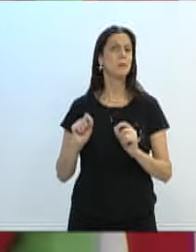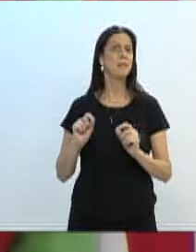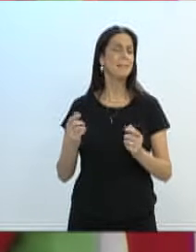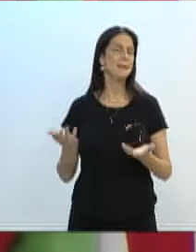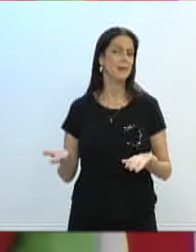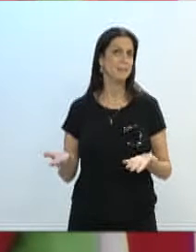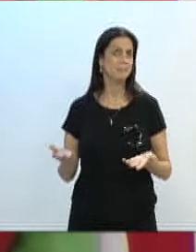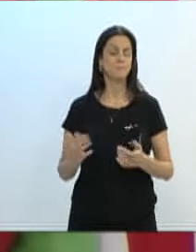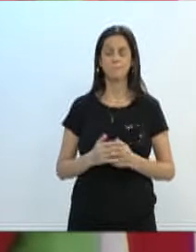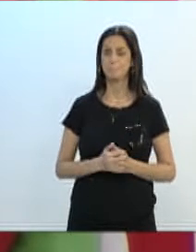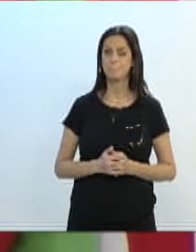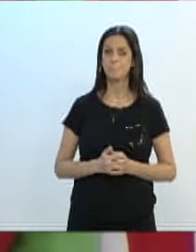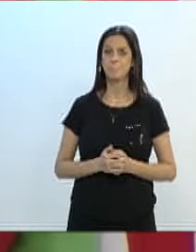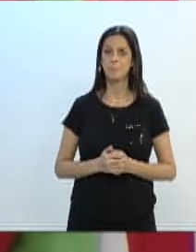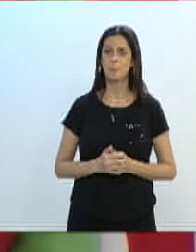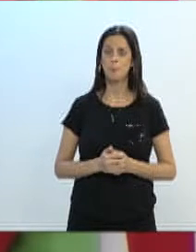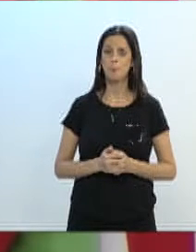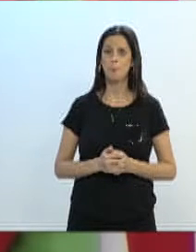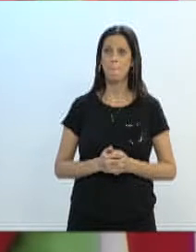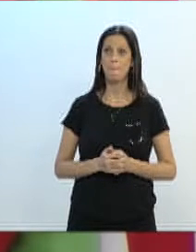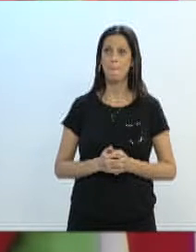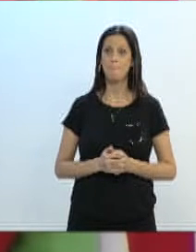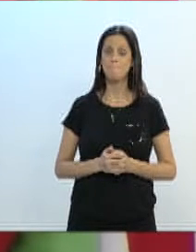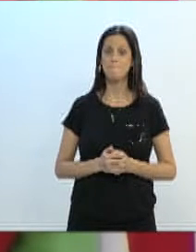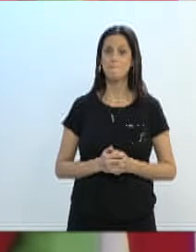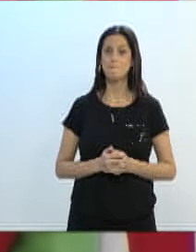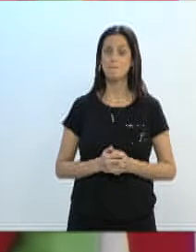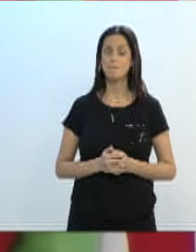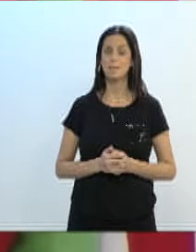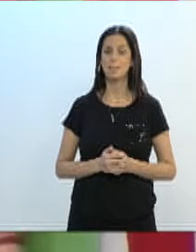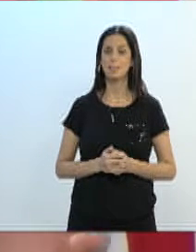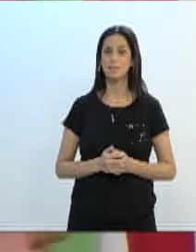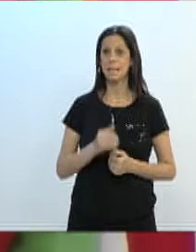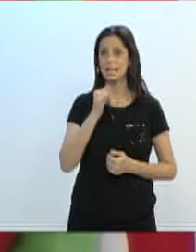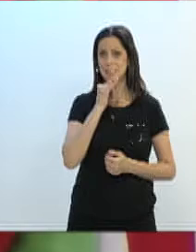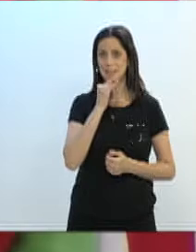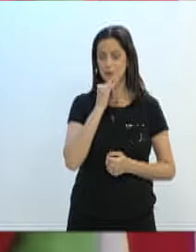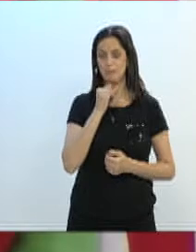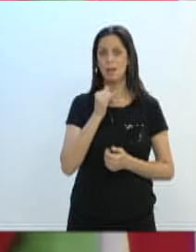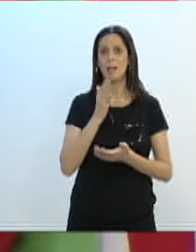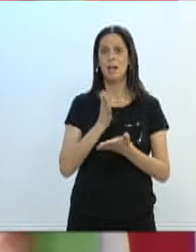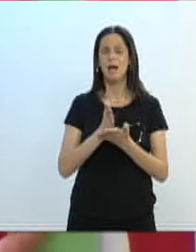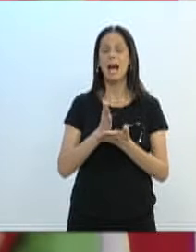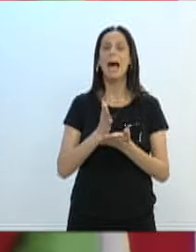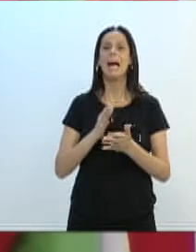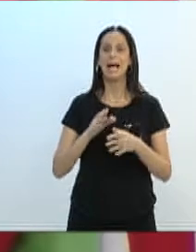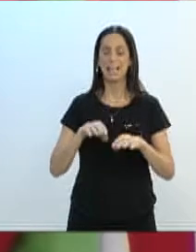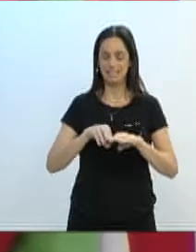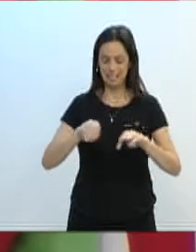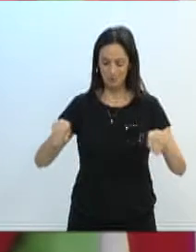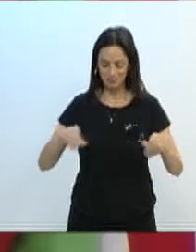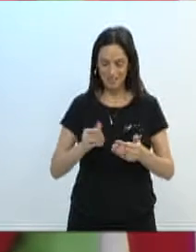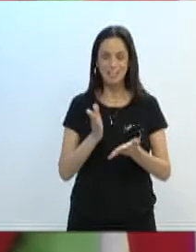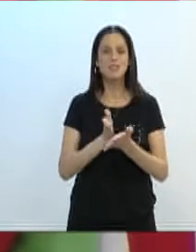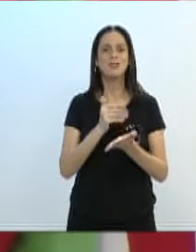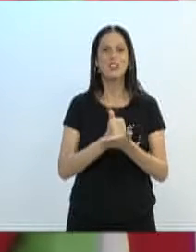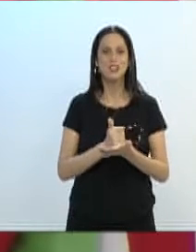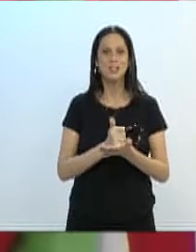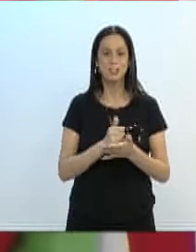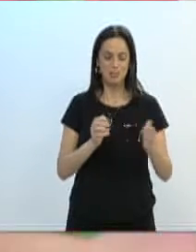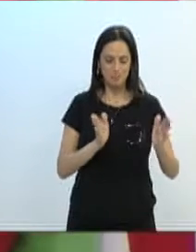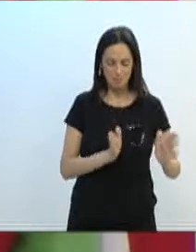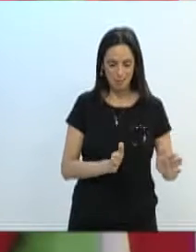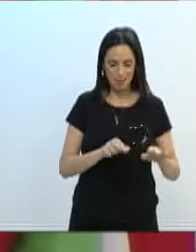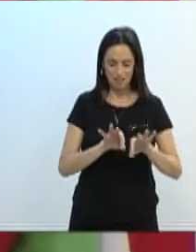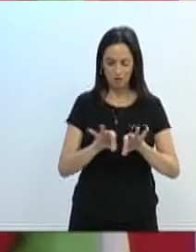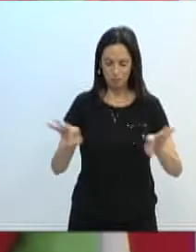ele constituiu um formato de parcelamento de solo, ou seja, de divisão de terrenos, né, de desmembramentos, que